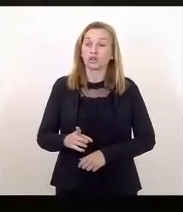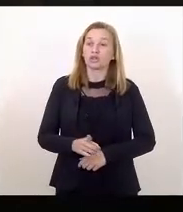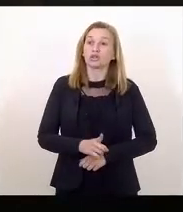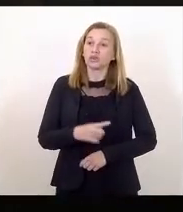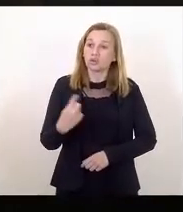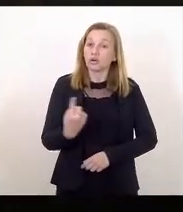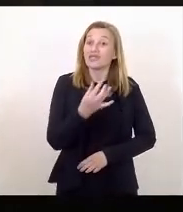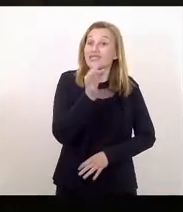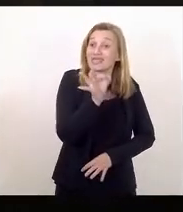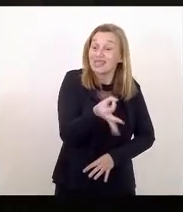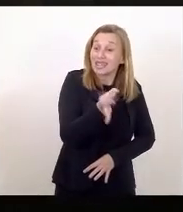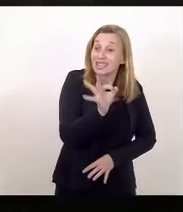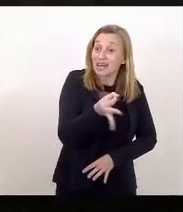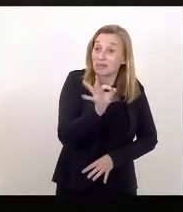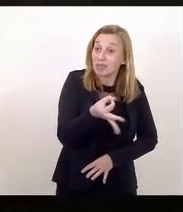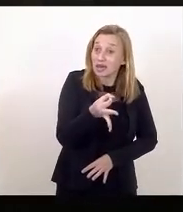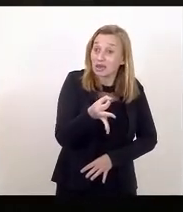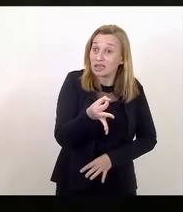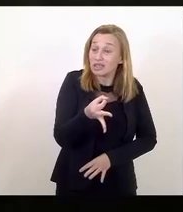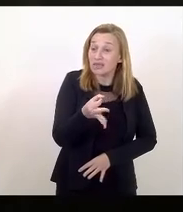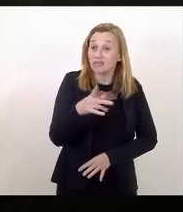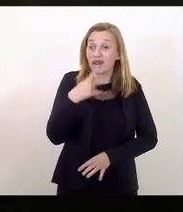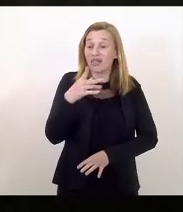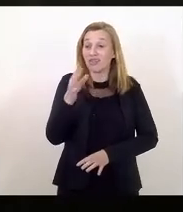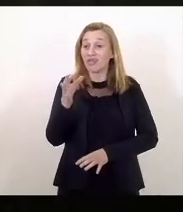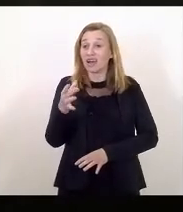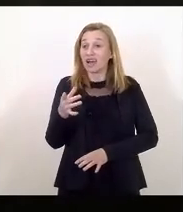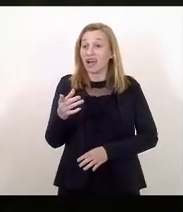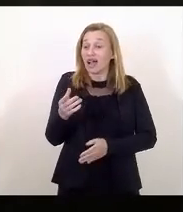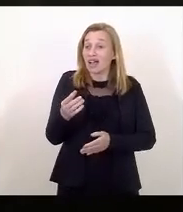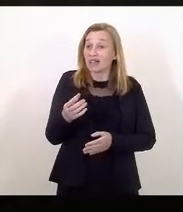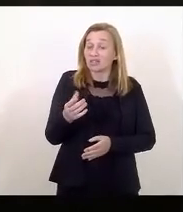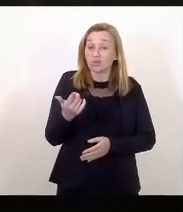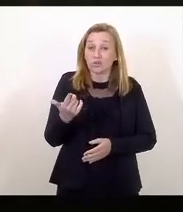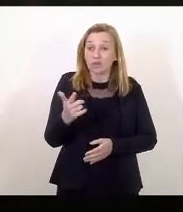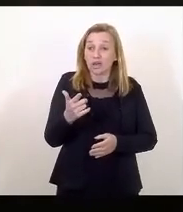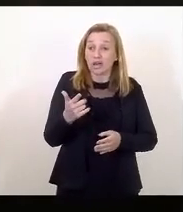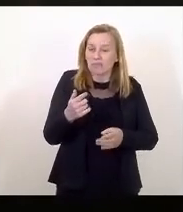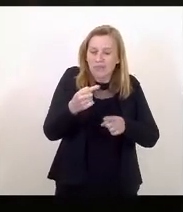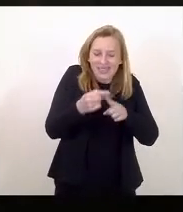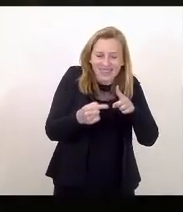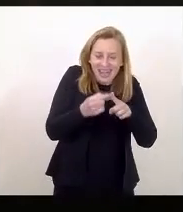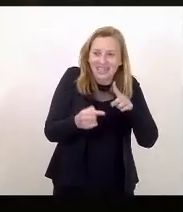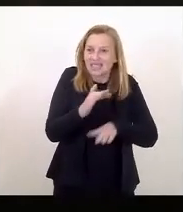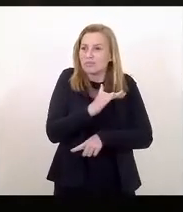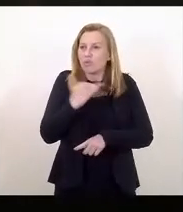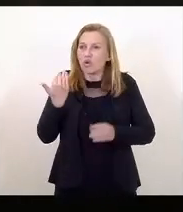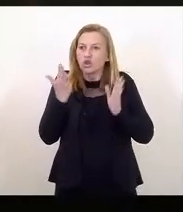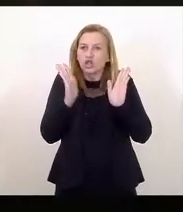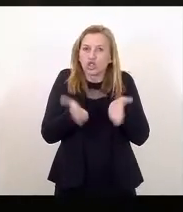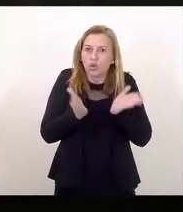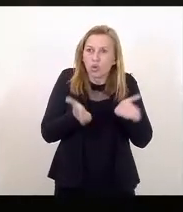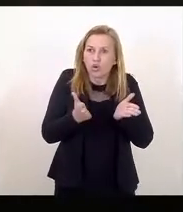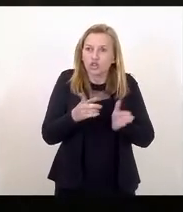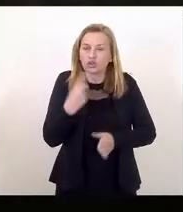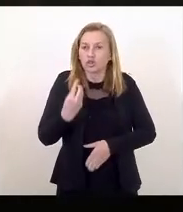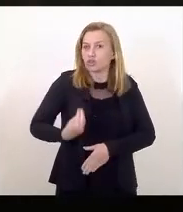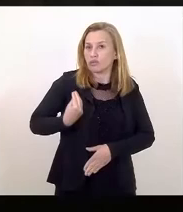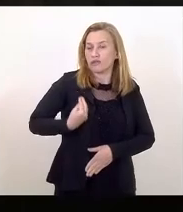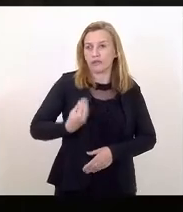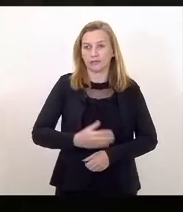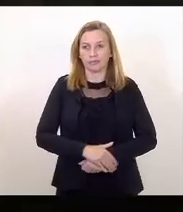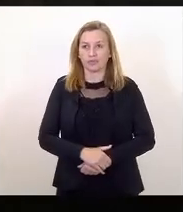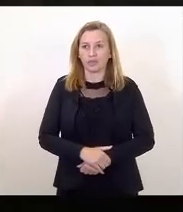provavelmente, não teríamos atingido sequer a metade de óbitos que, hoje, nós estamos vivendo.